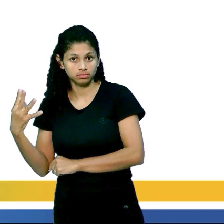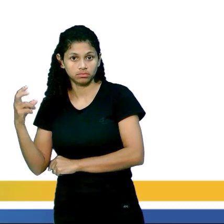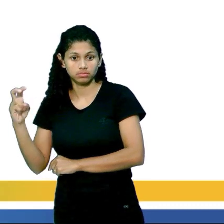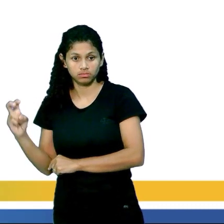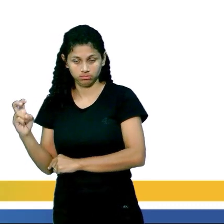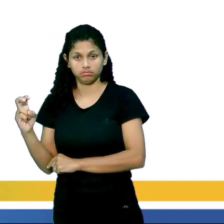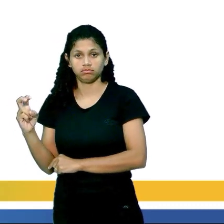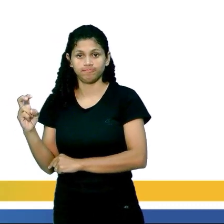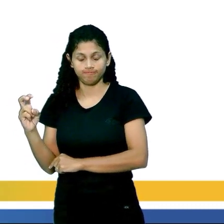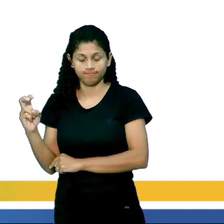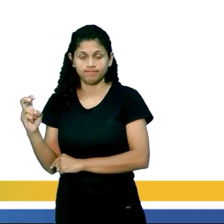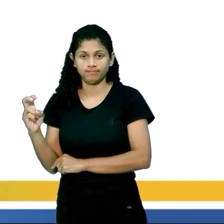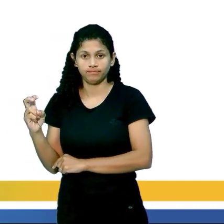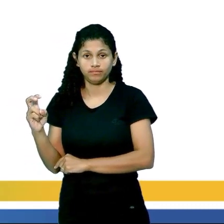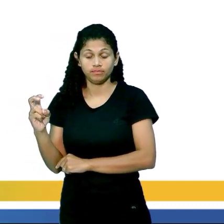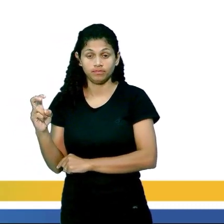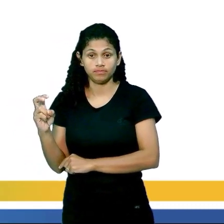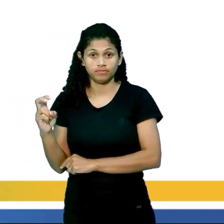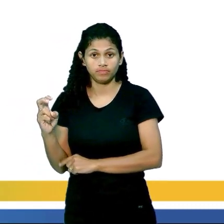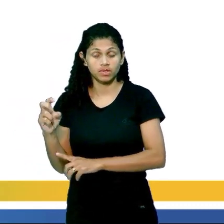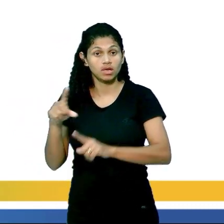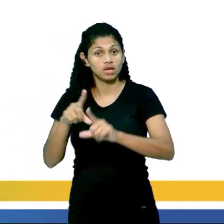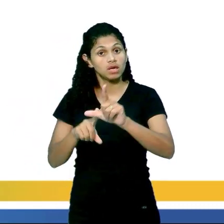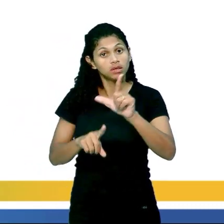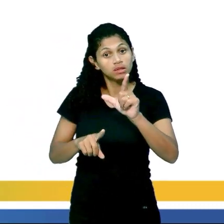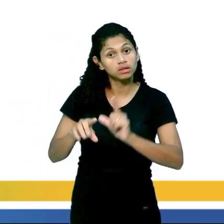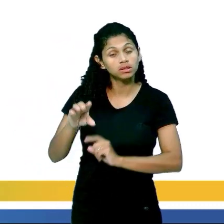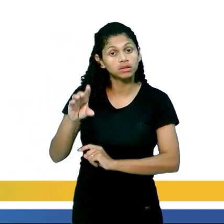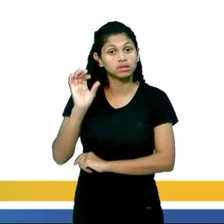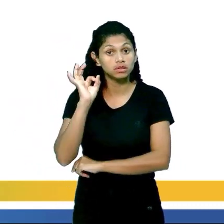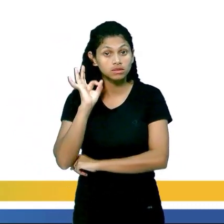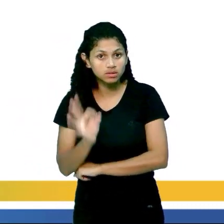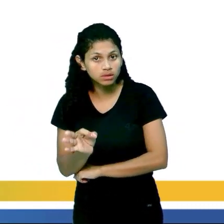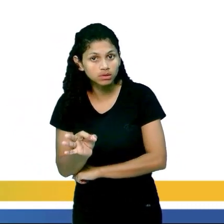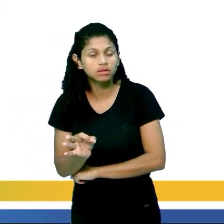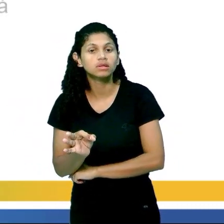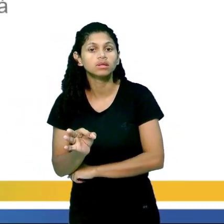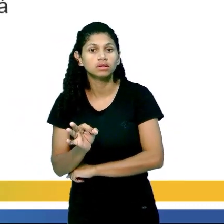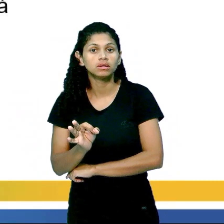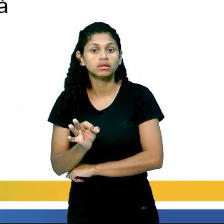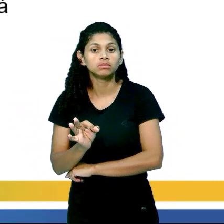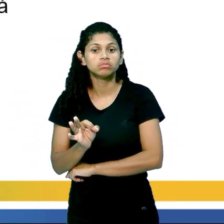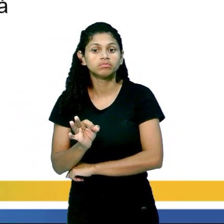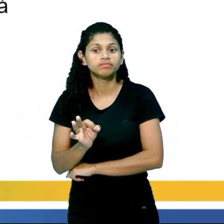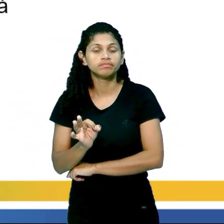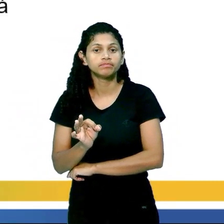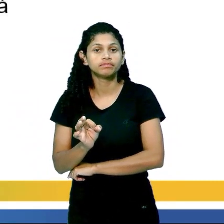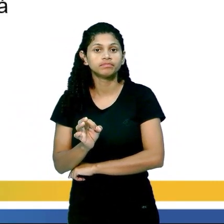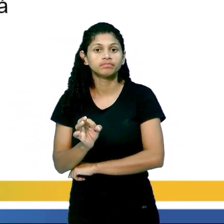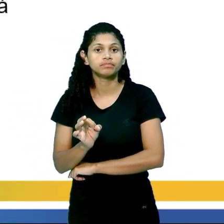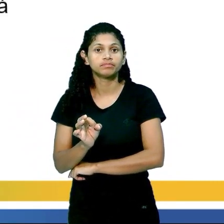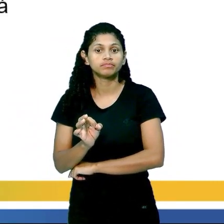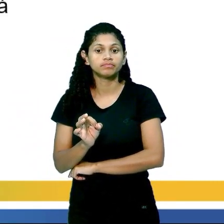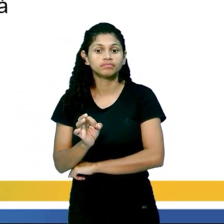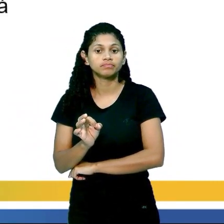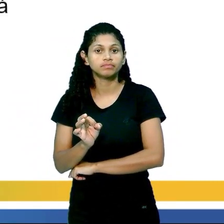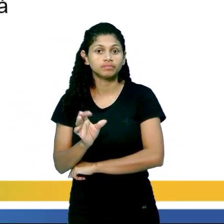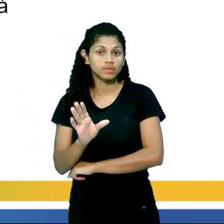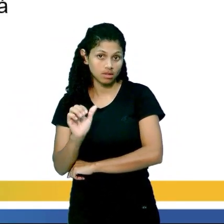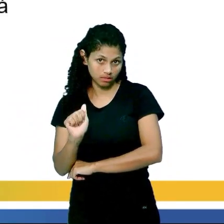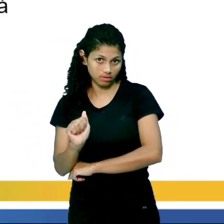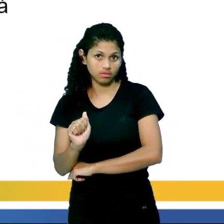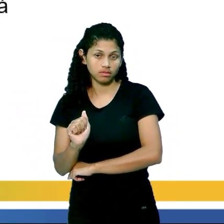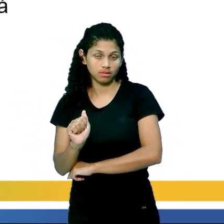de 2101. E a alternativa correta, que é 32, é a letra